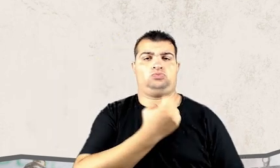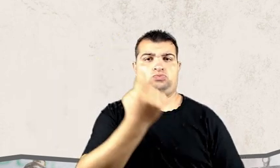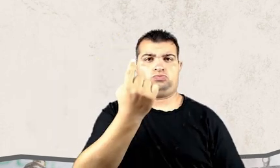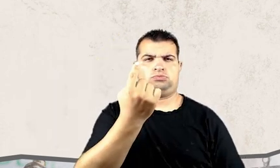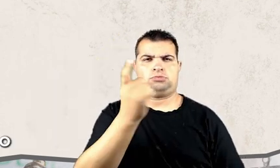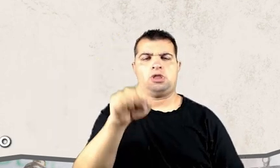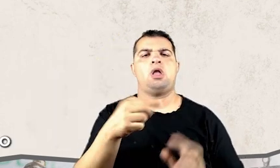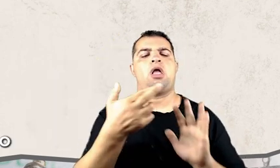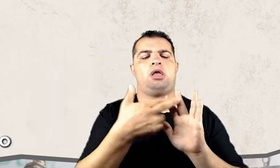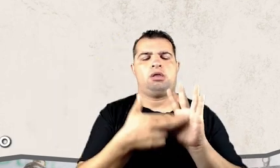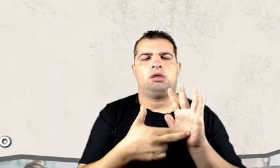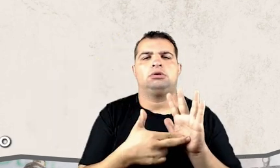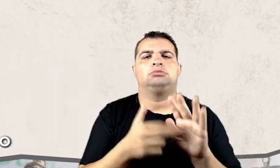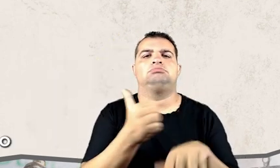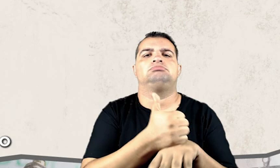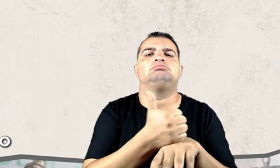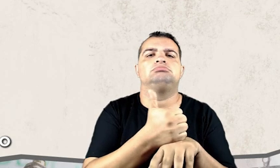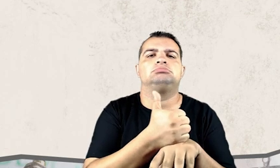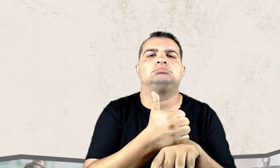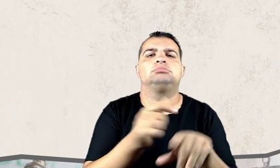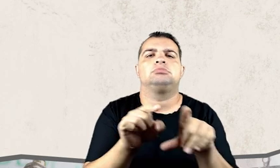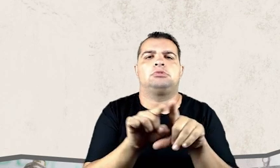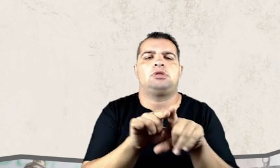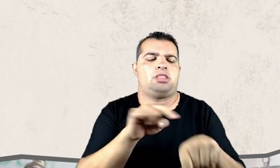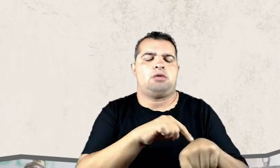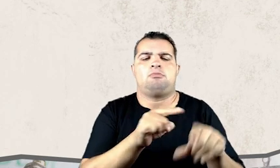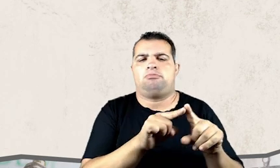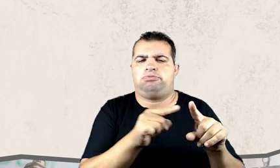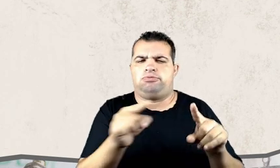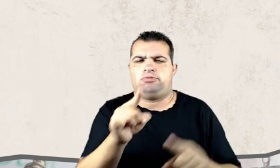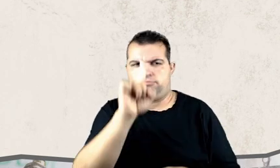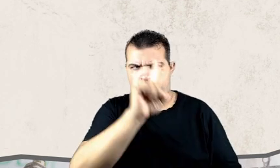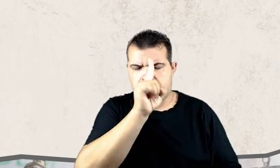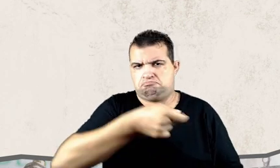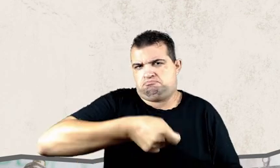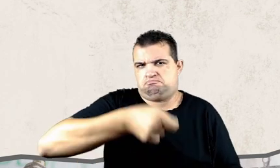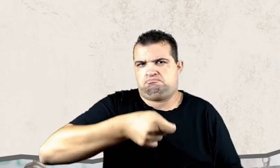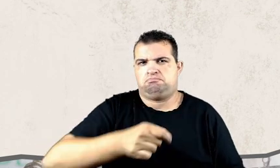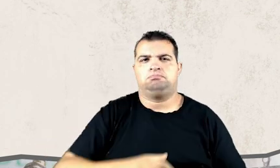Episódio 1. Regulamentação da profissão e período ditatorial.